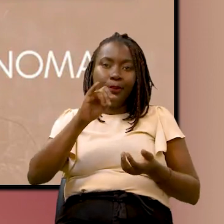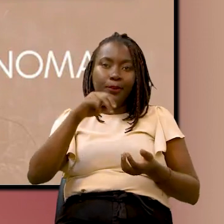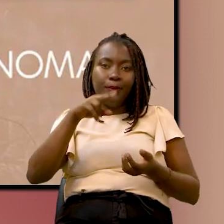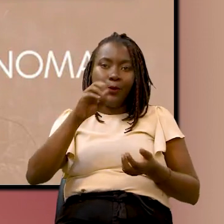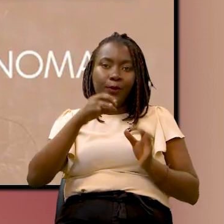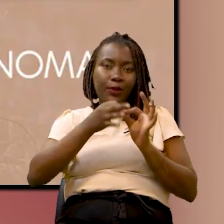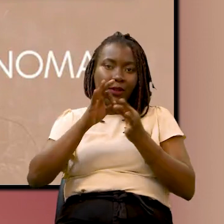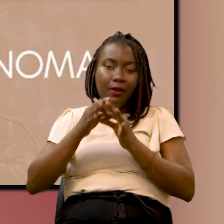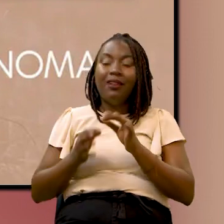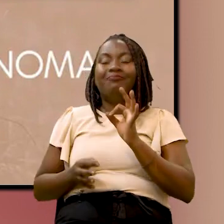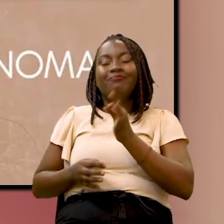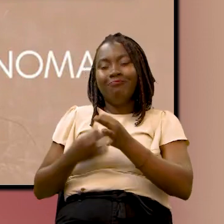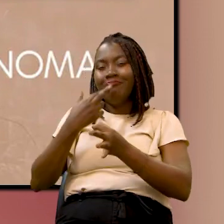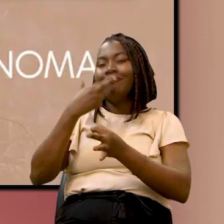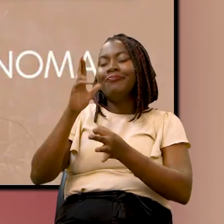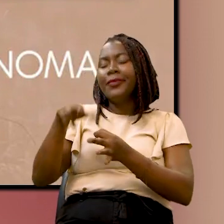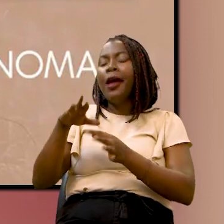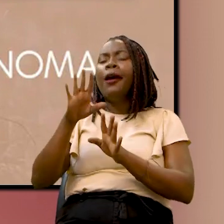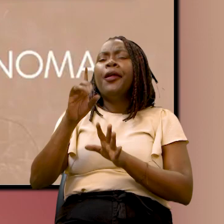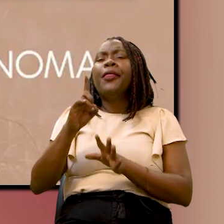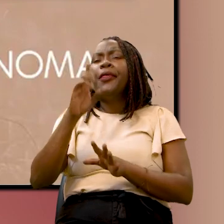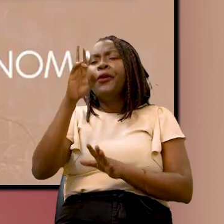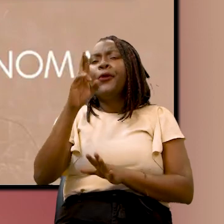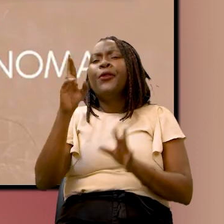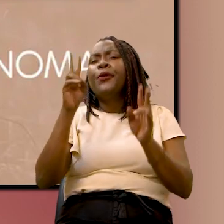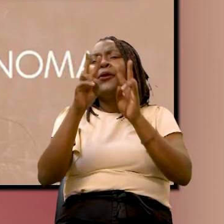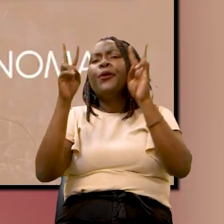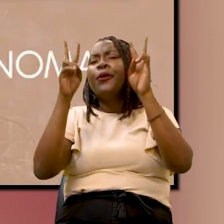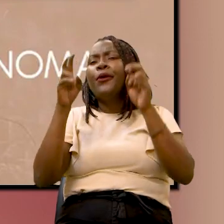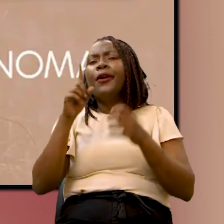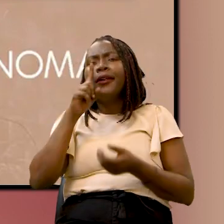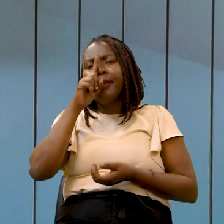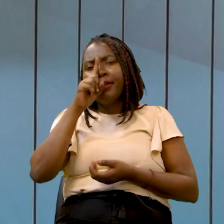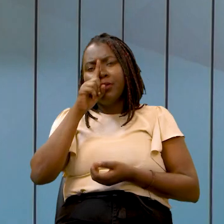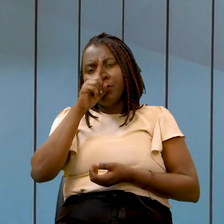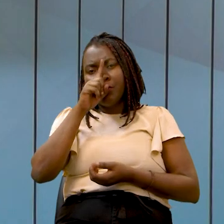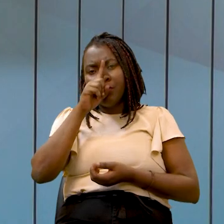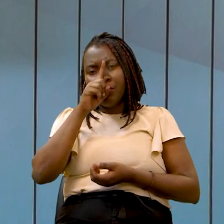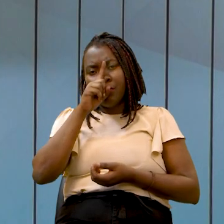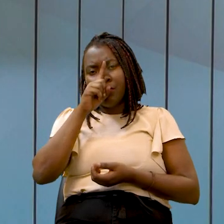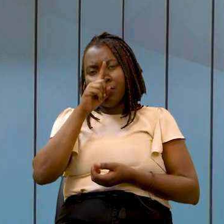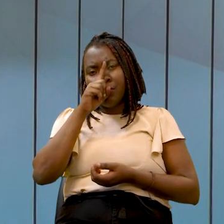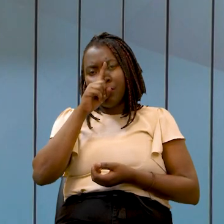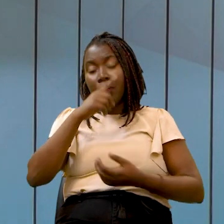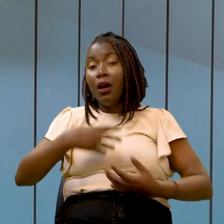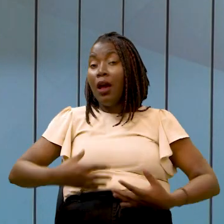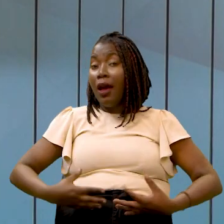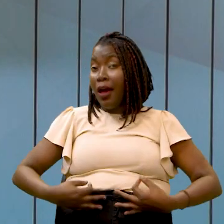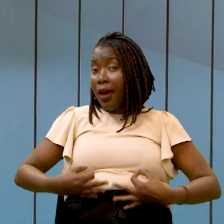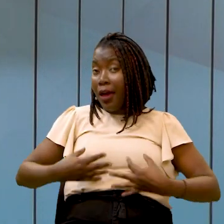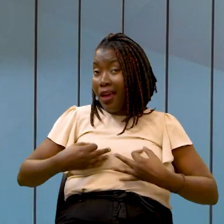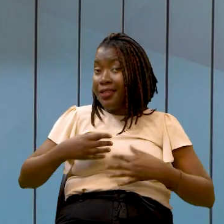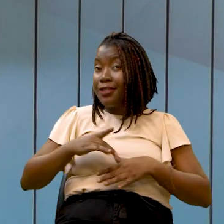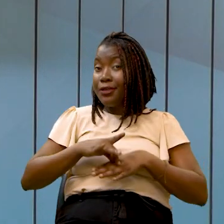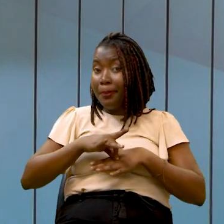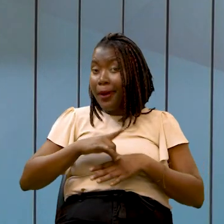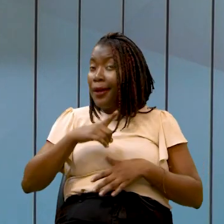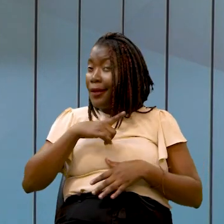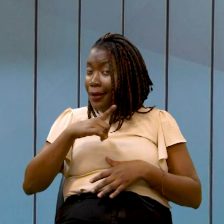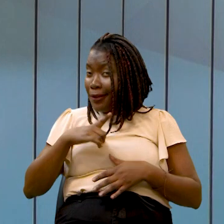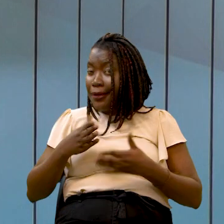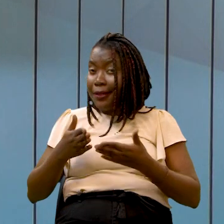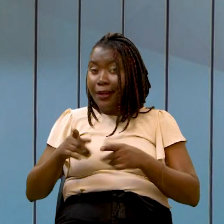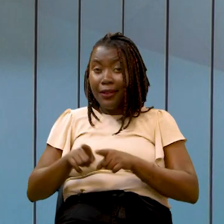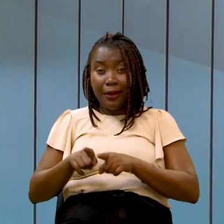epidermoide. Tá certo. Doutor Paulo, sobre os fatores de risco, o câncer de pele,